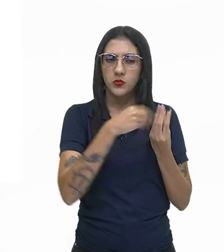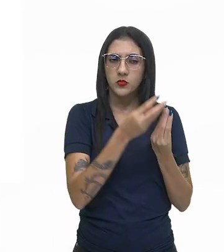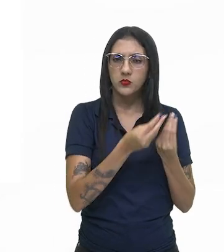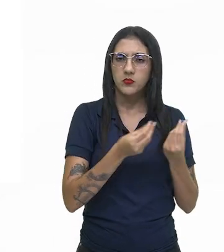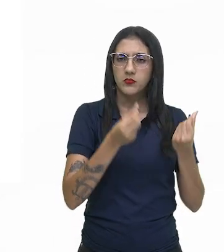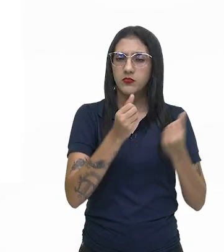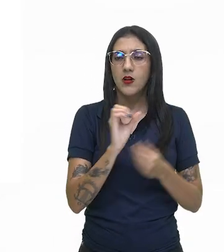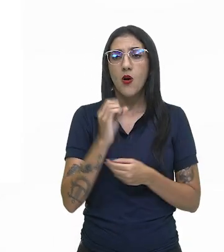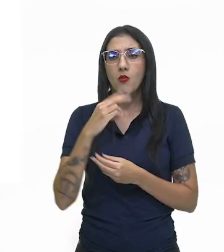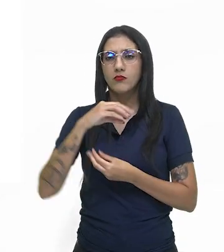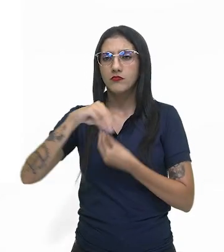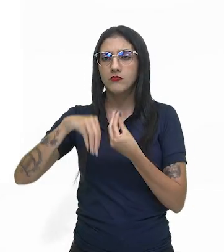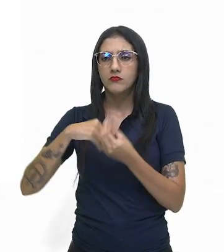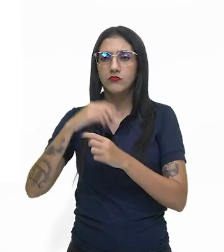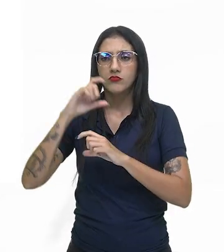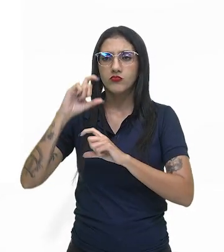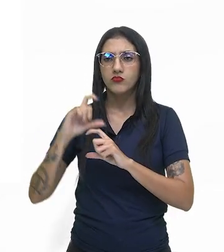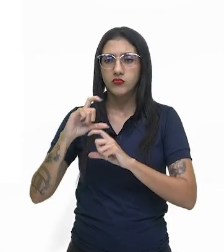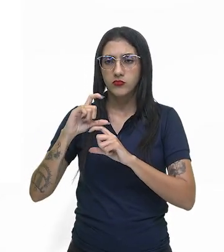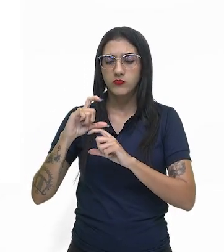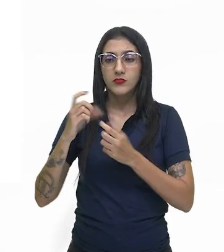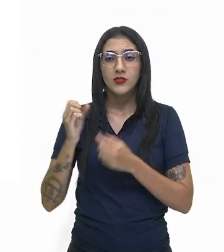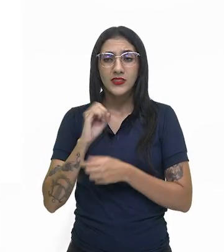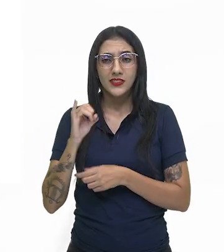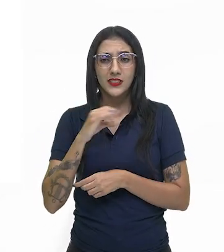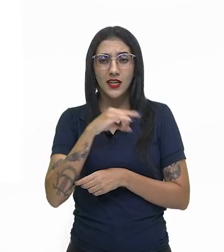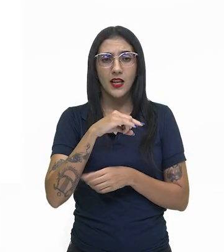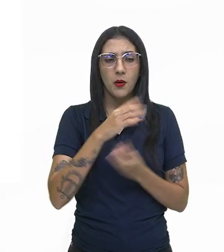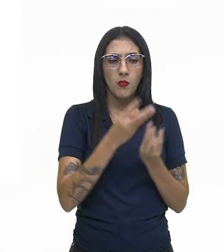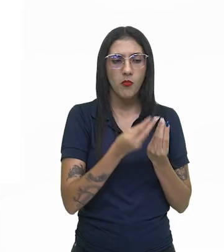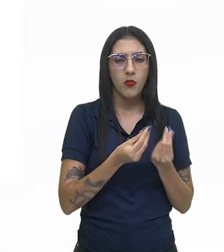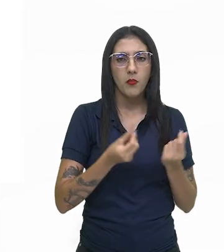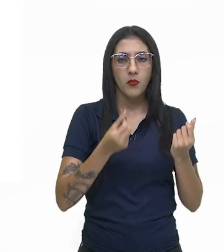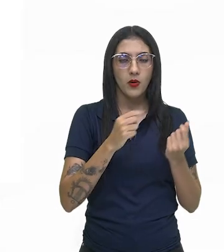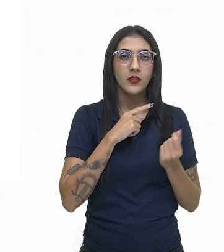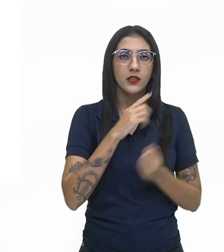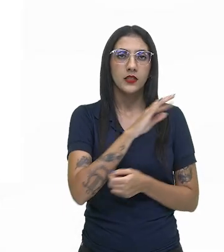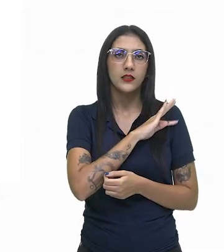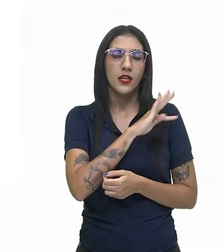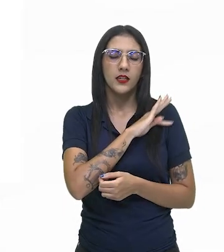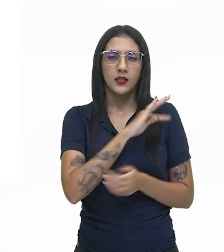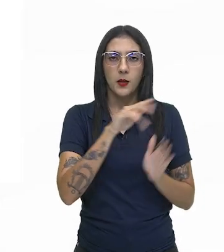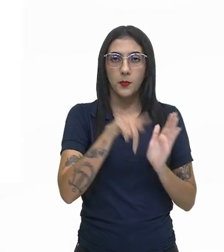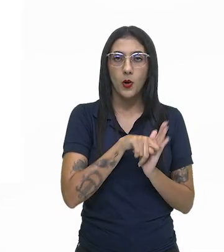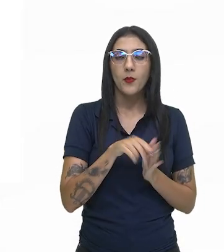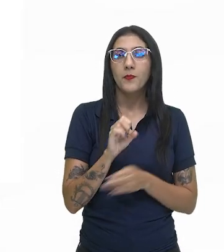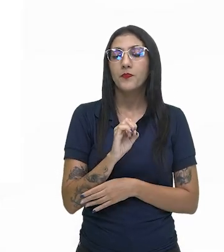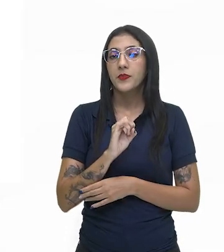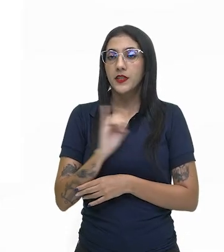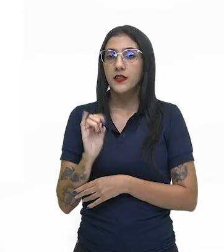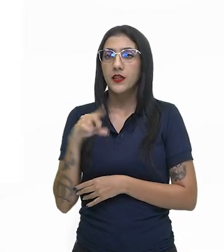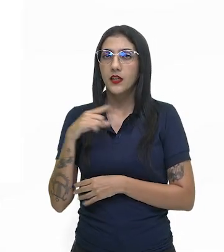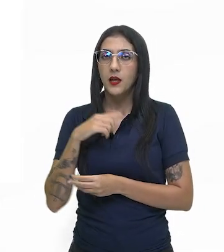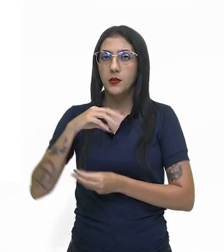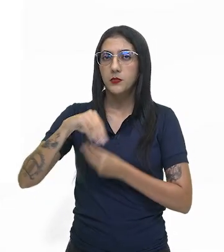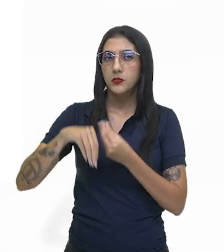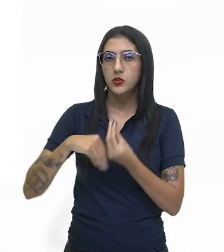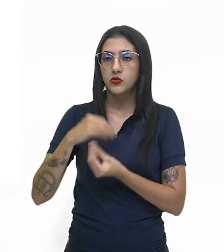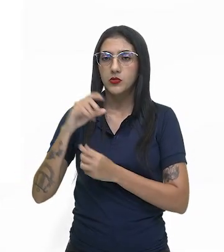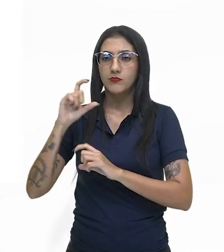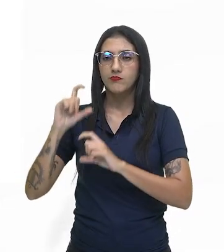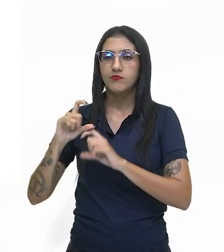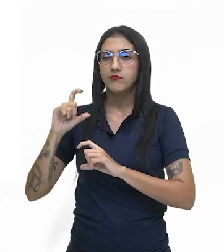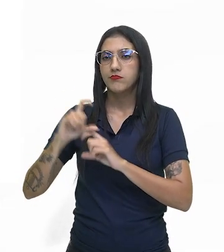mistura heterogênea. Se for uma mistura homogênea, existem as técnicas de separação. Se for uma